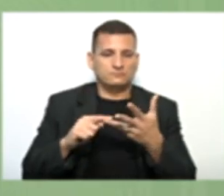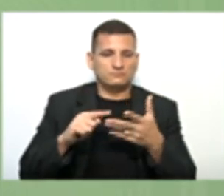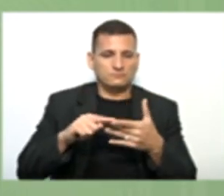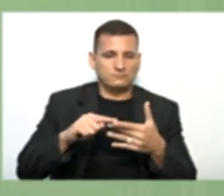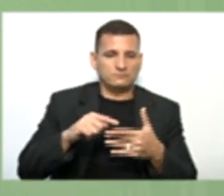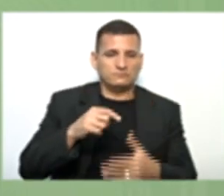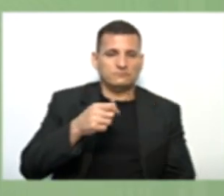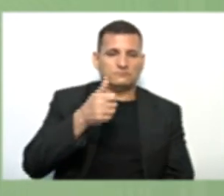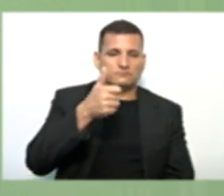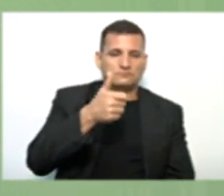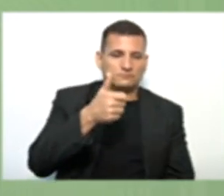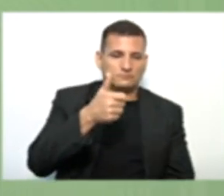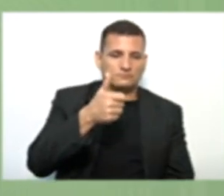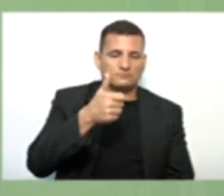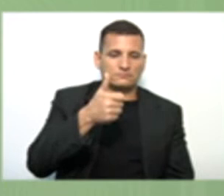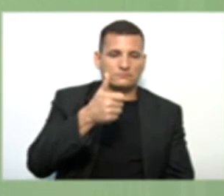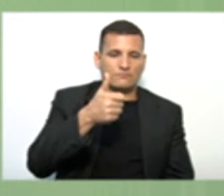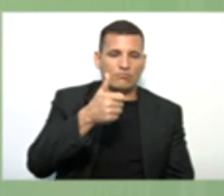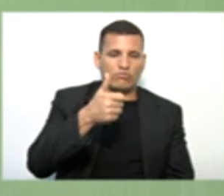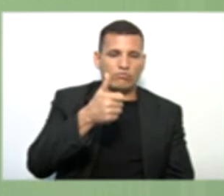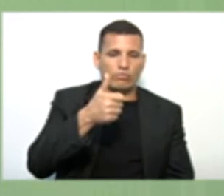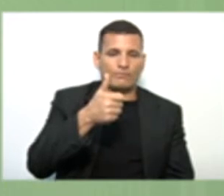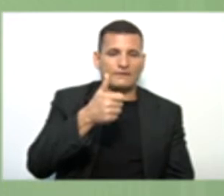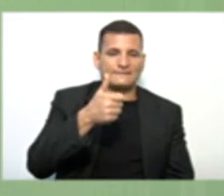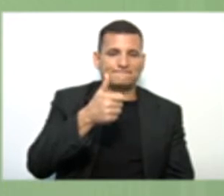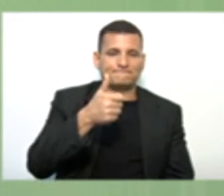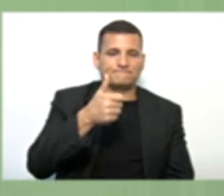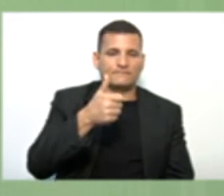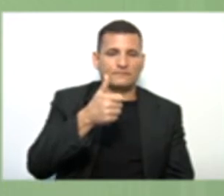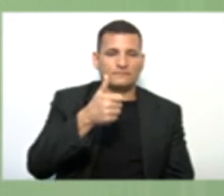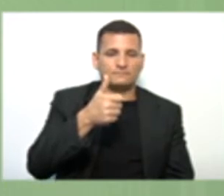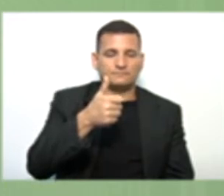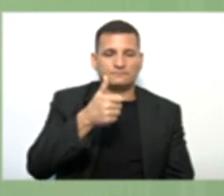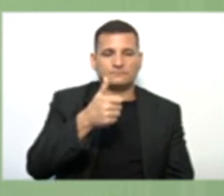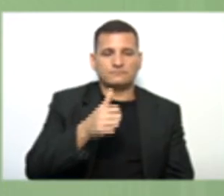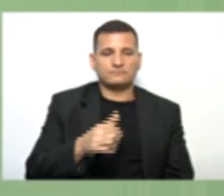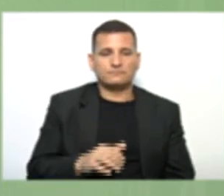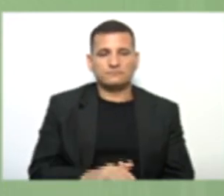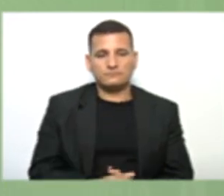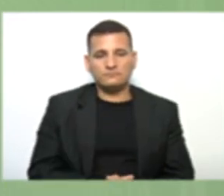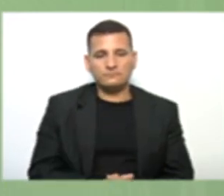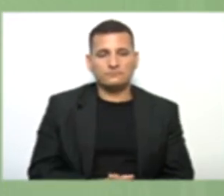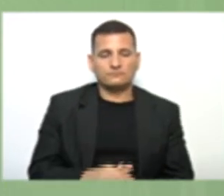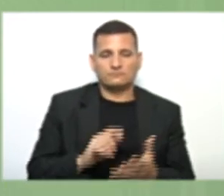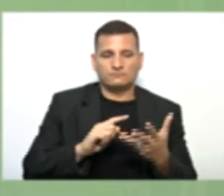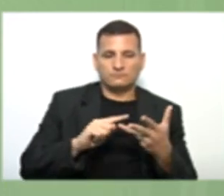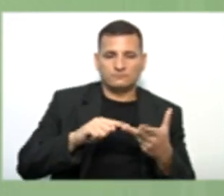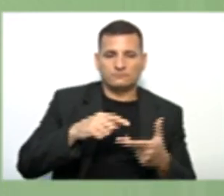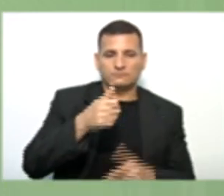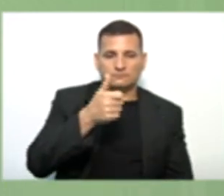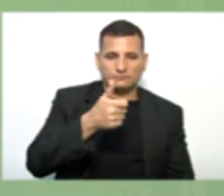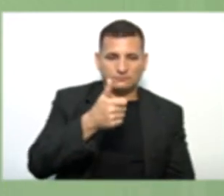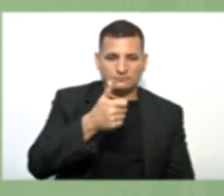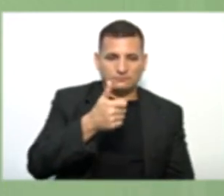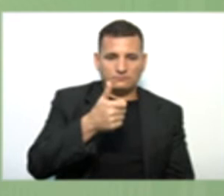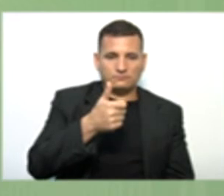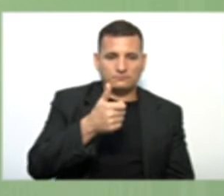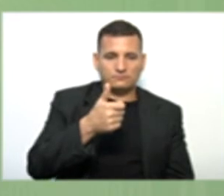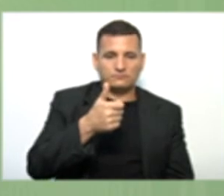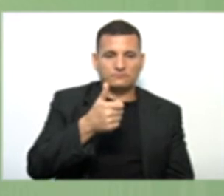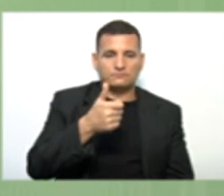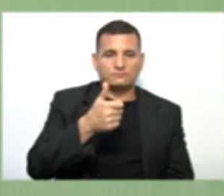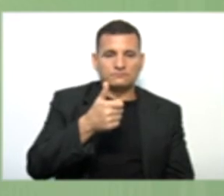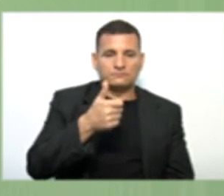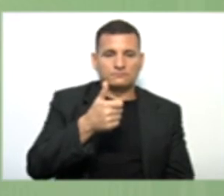1 ao definir cabides como 1. No caso, a gente começou a contar de 1, beleza? Não 0, lembra do que eu